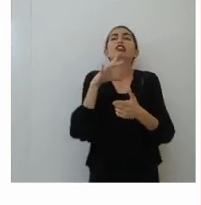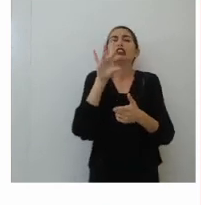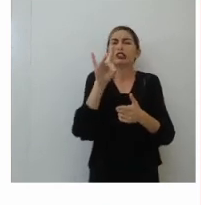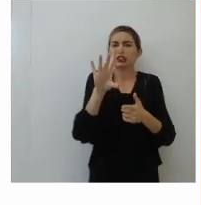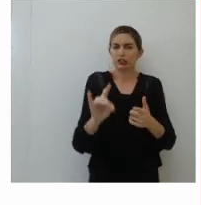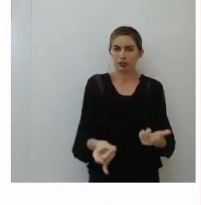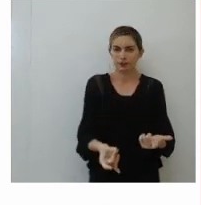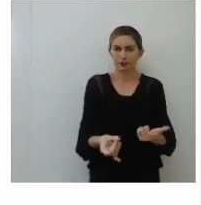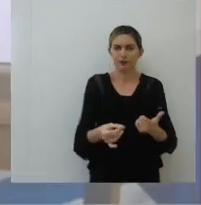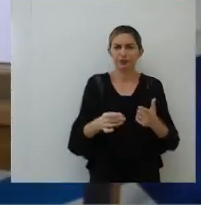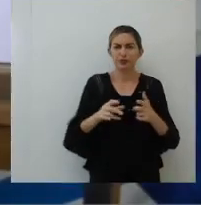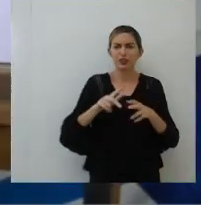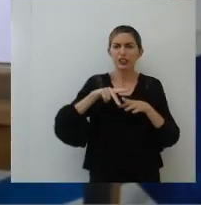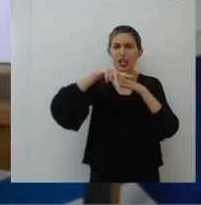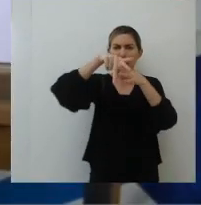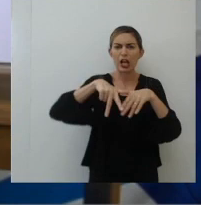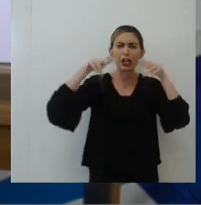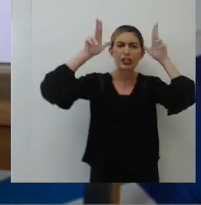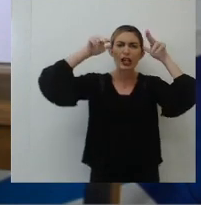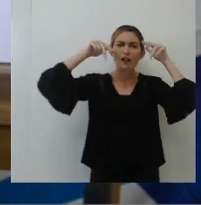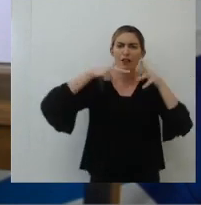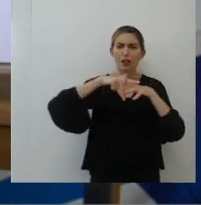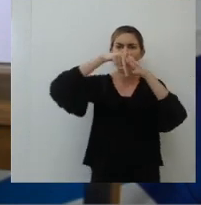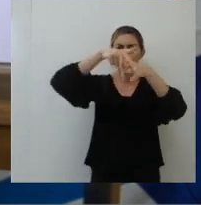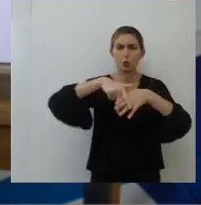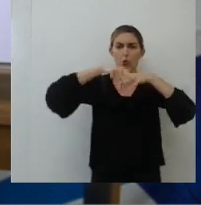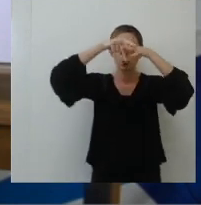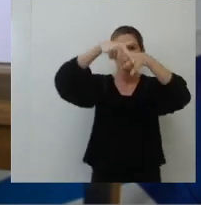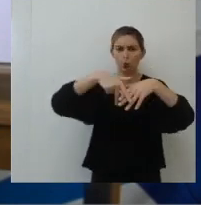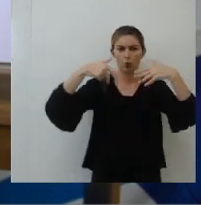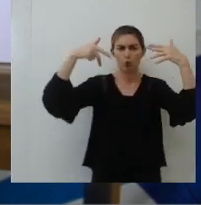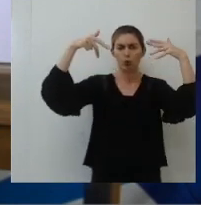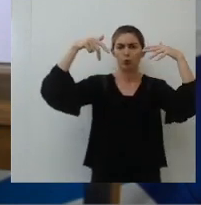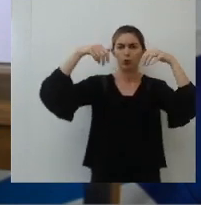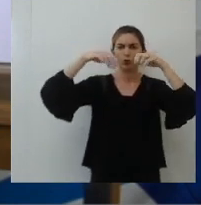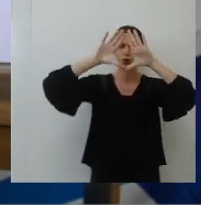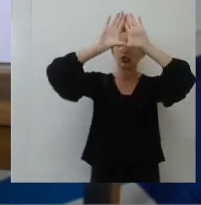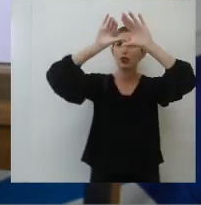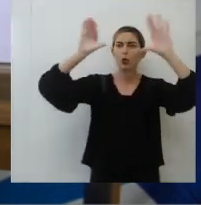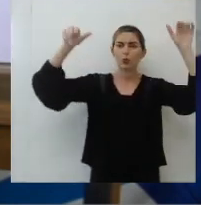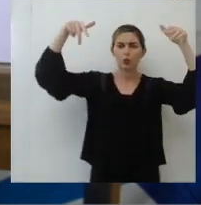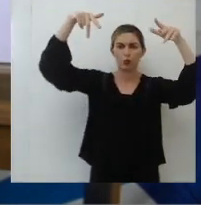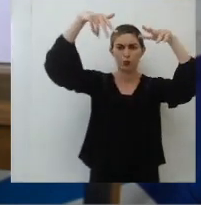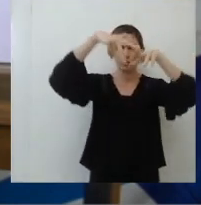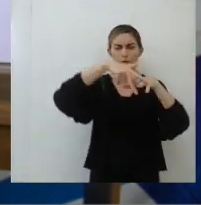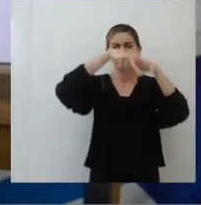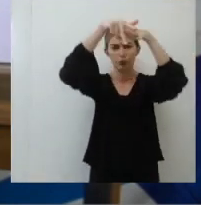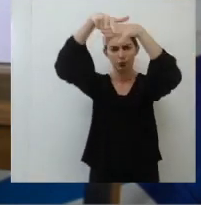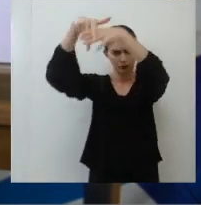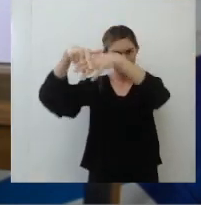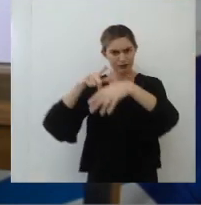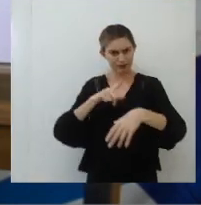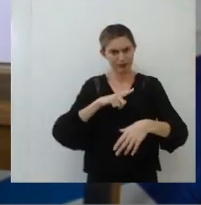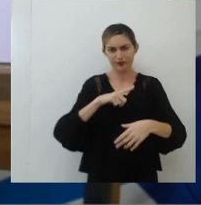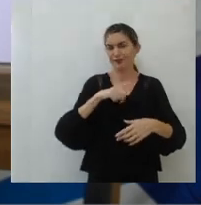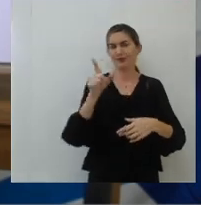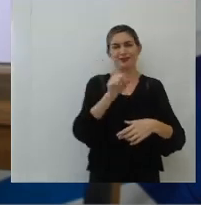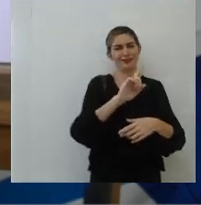corriam, voavam. Nunca vi cavalo voar. É só na mitologia grega. Tá? Então aí eu tenho o hipérbole, a hipérbole, o exagero da